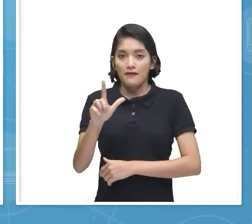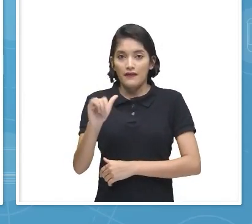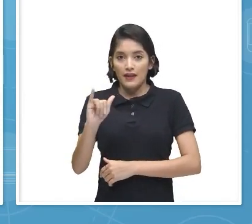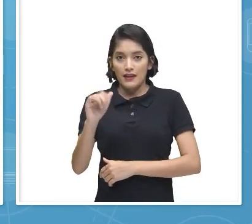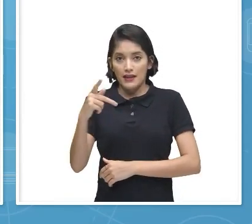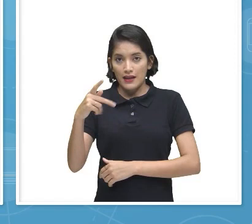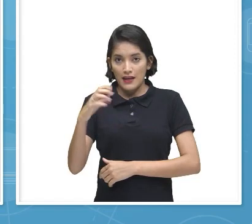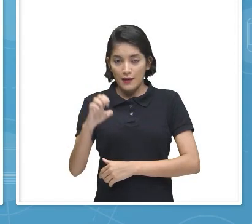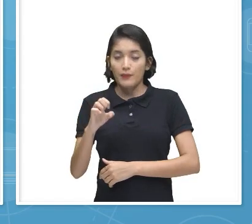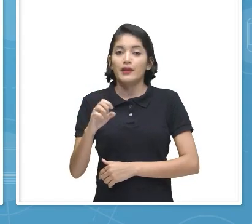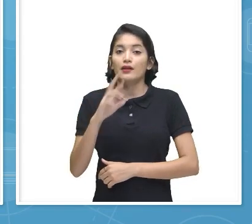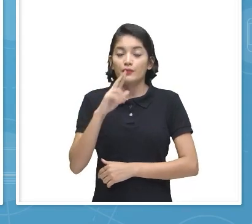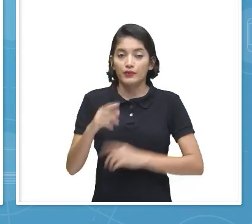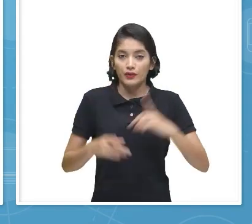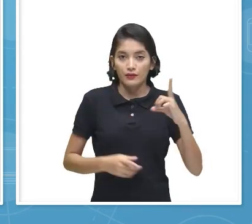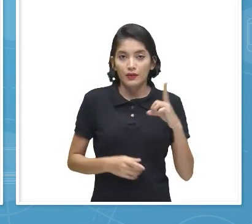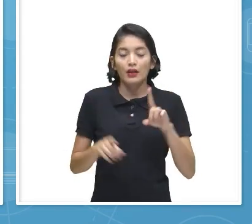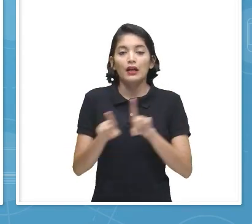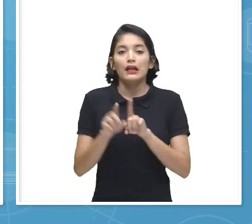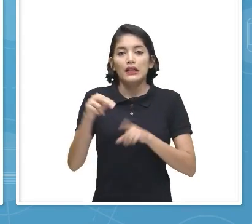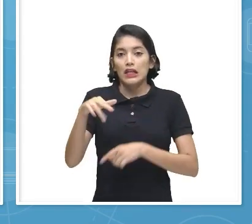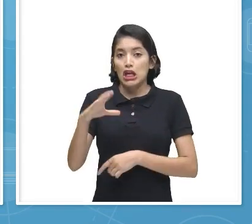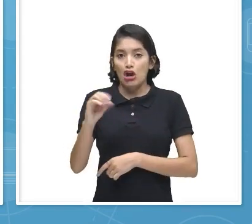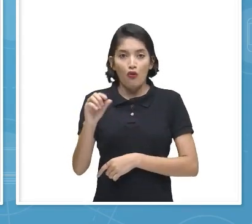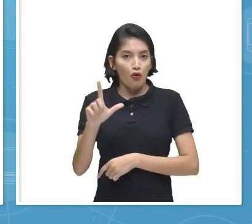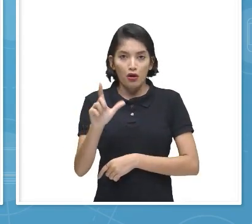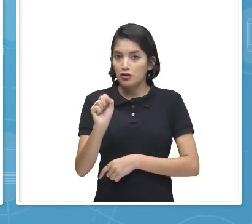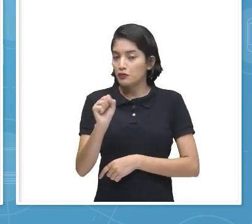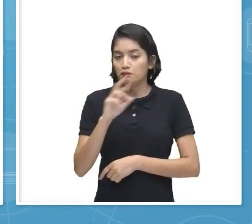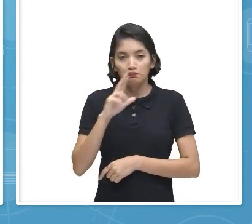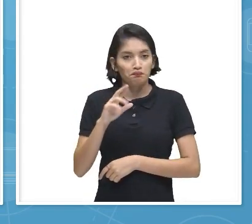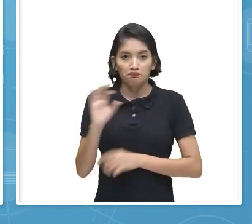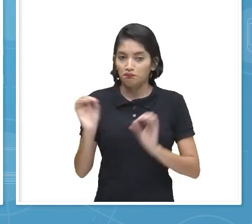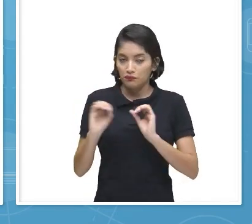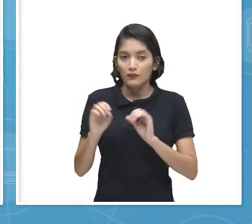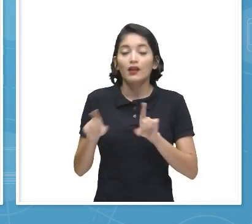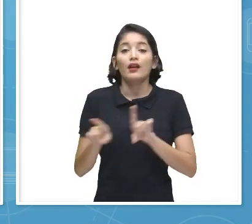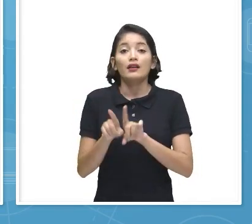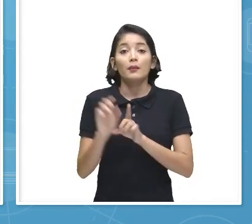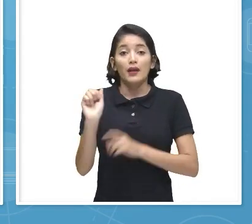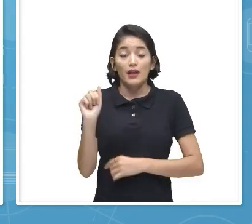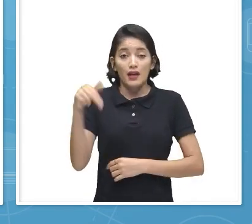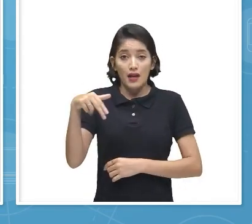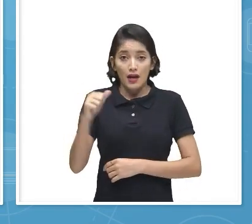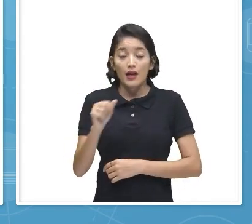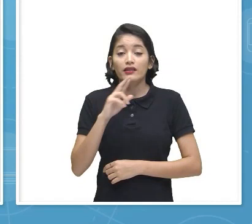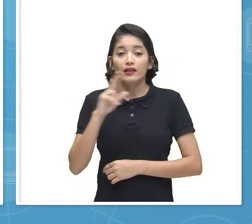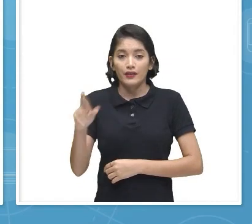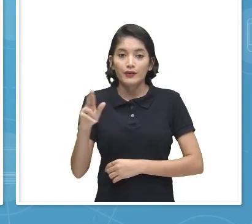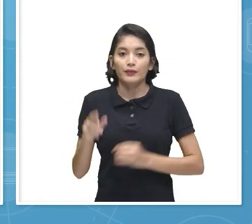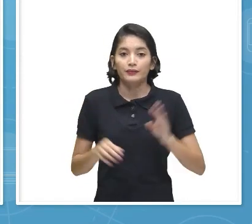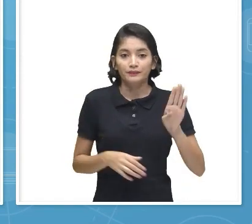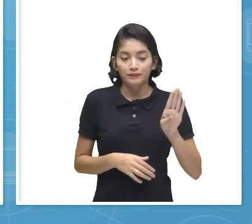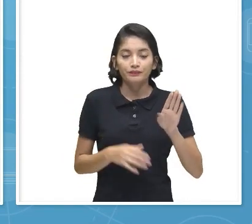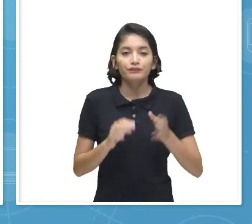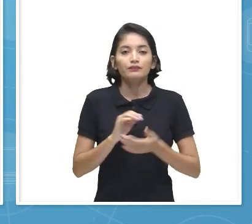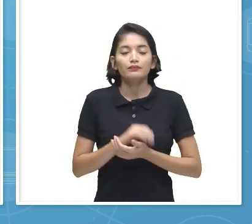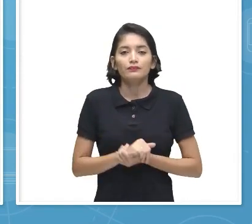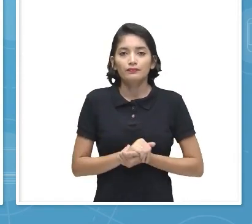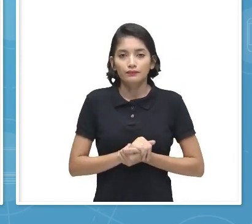D. O Nicolas não respondeu. A Ana Caroline, letra B, também lá da escola Elisa Bessa Freire.